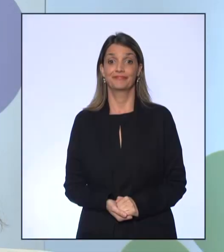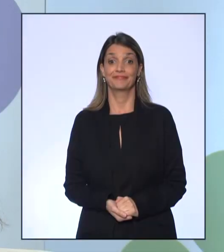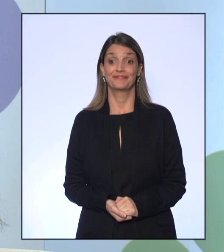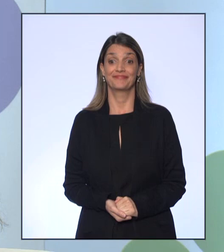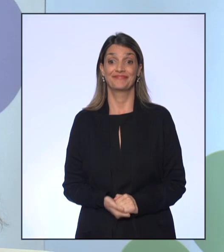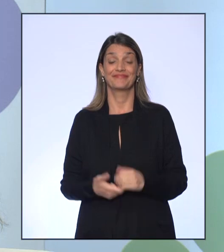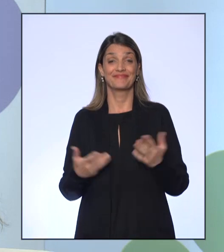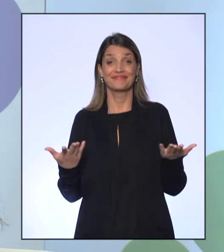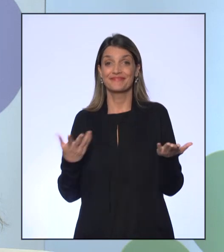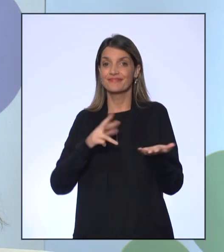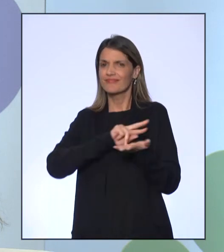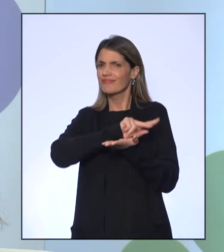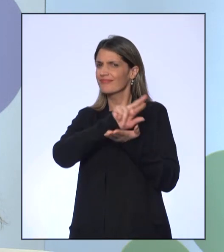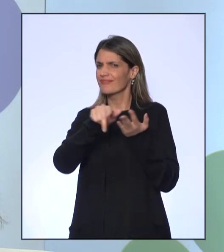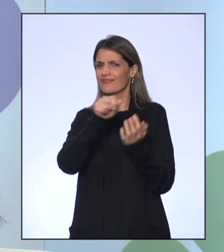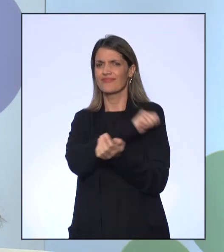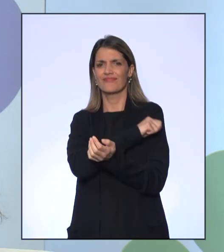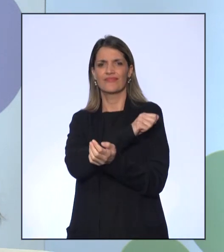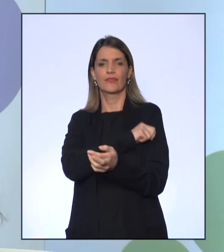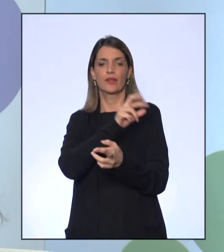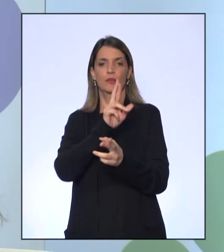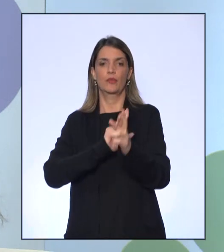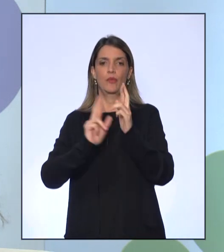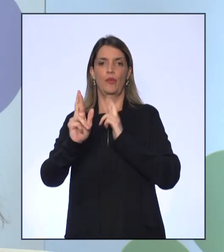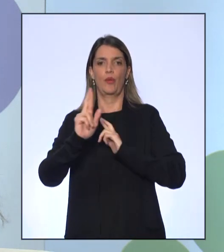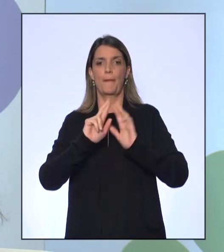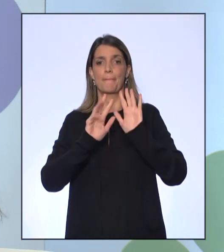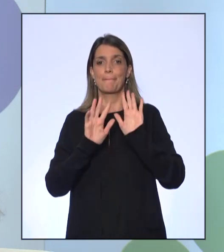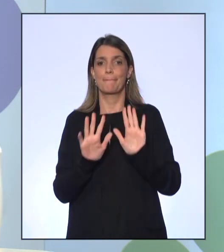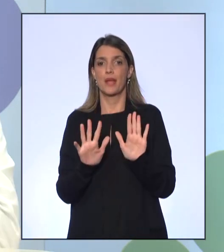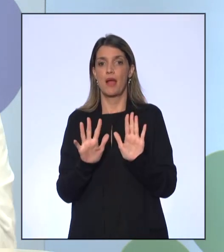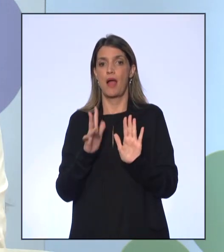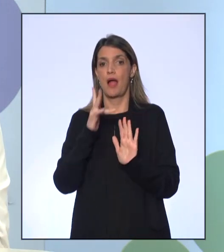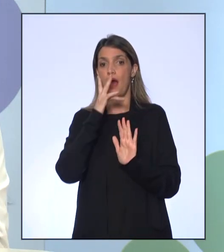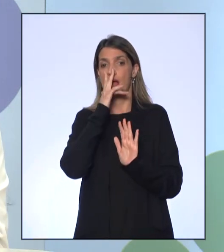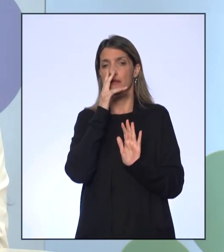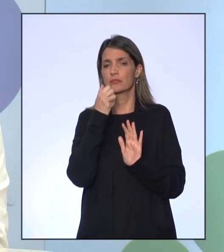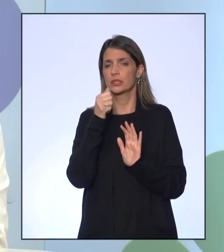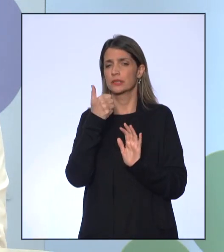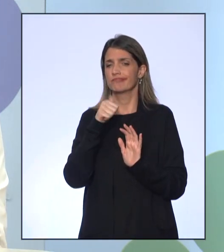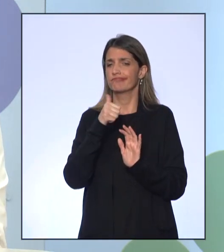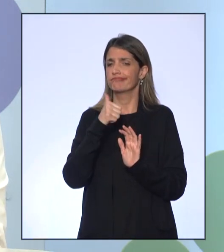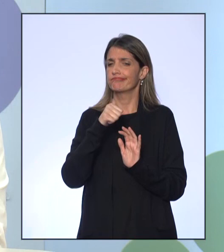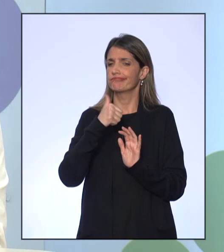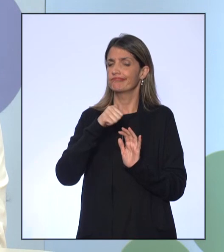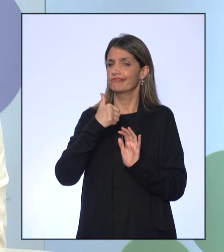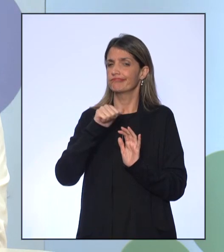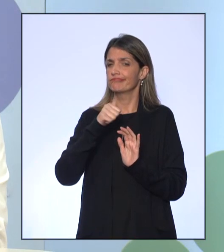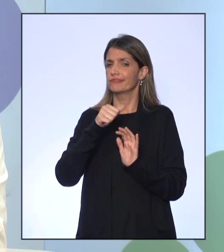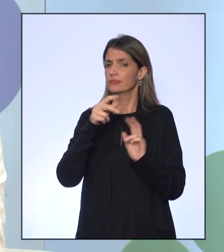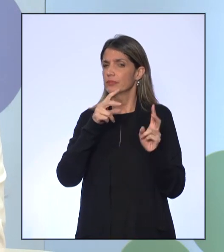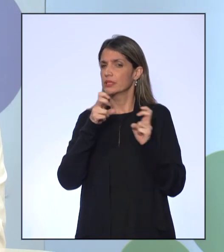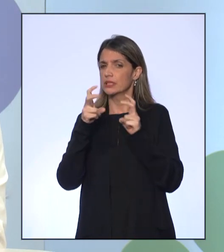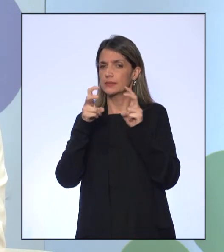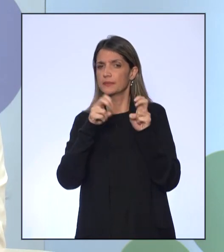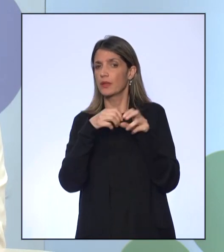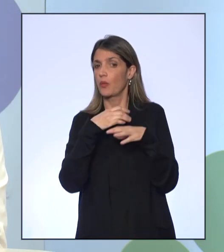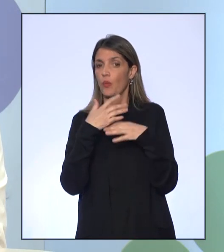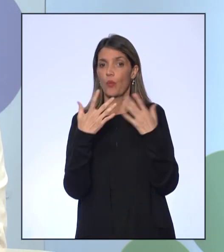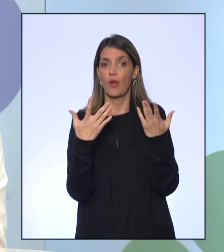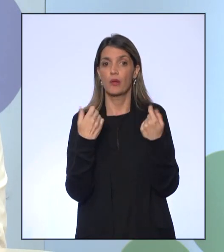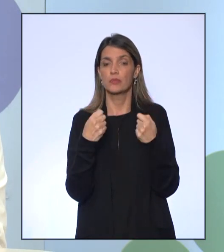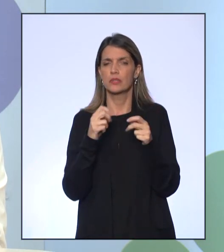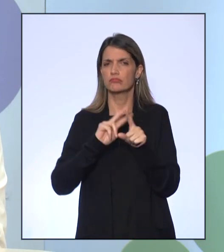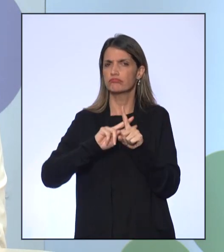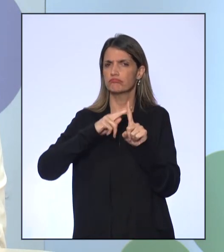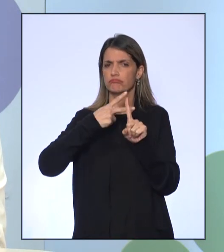Então, muitos responderam aqui, mas eu acho que falta um pouquinho mais de análise, identificar quais que a gente deve